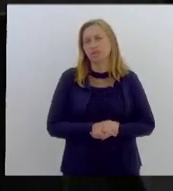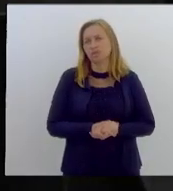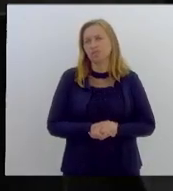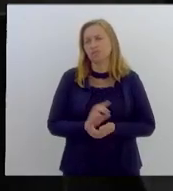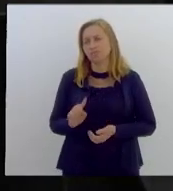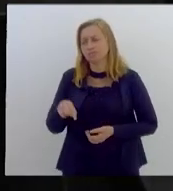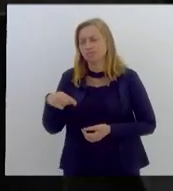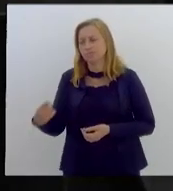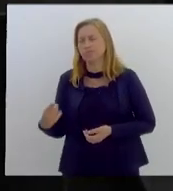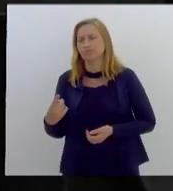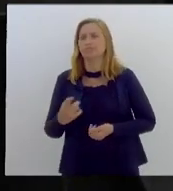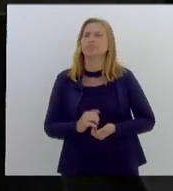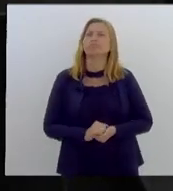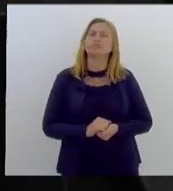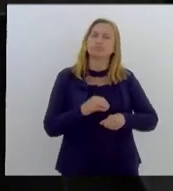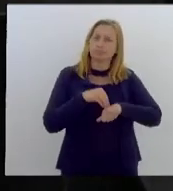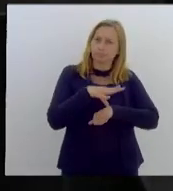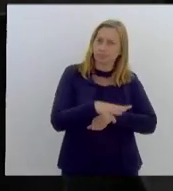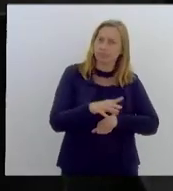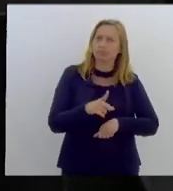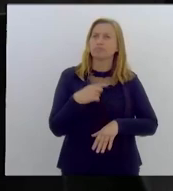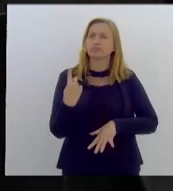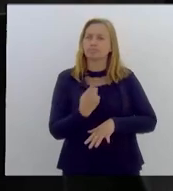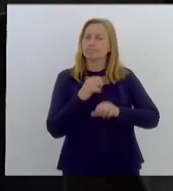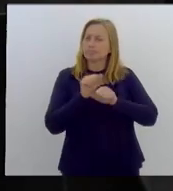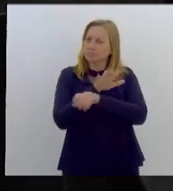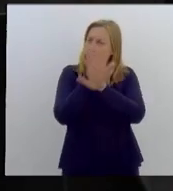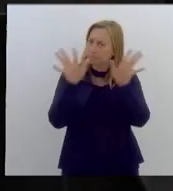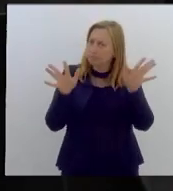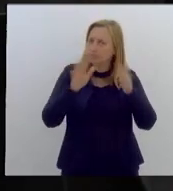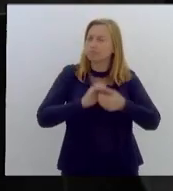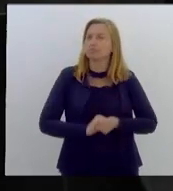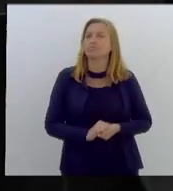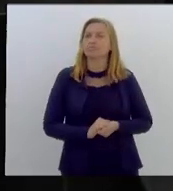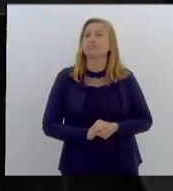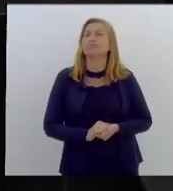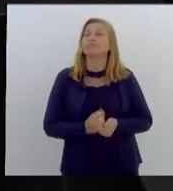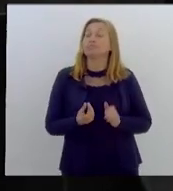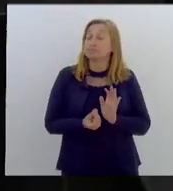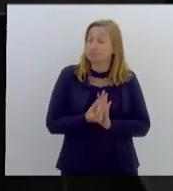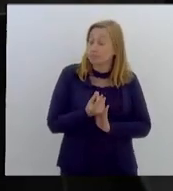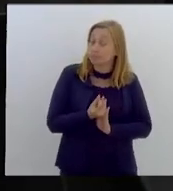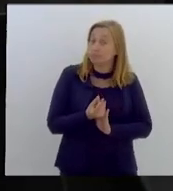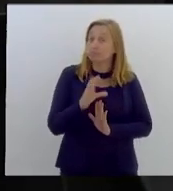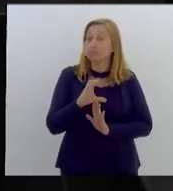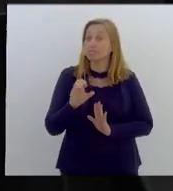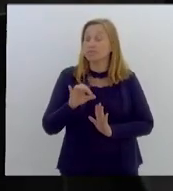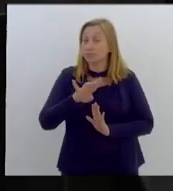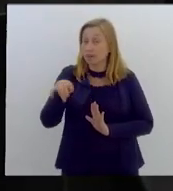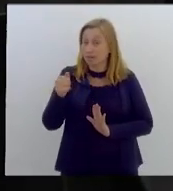outros, um destaque para que a gente tenha transparência nos recursos do CPR.